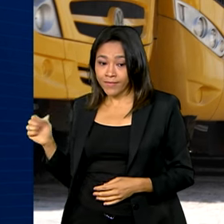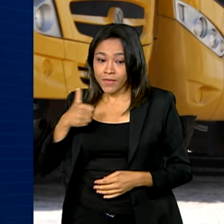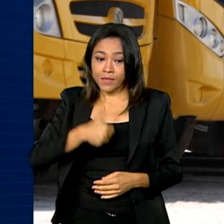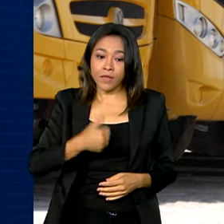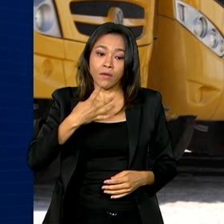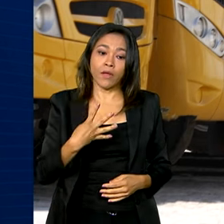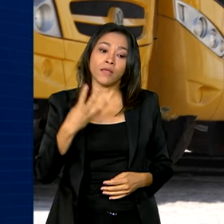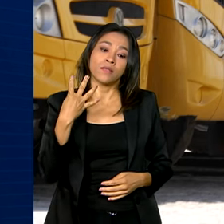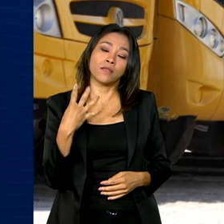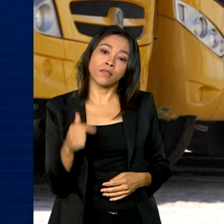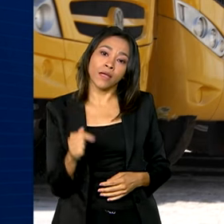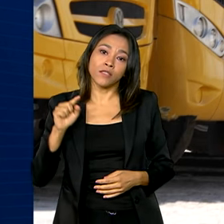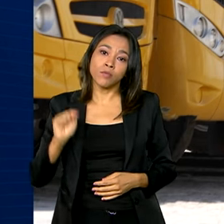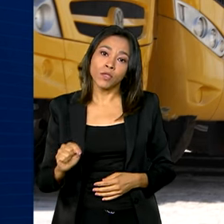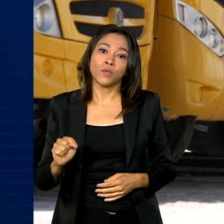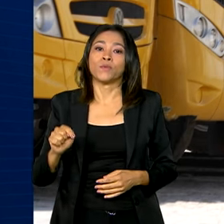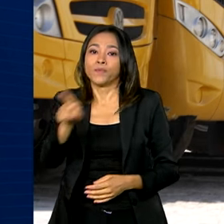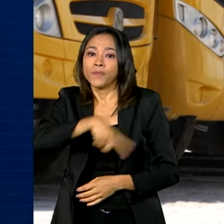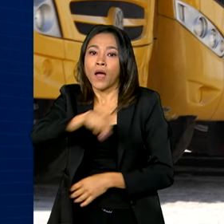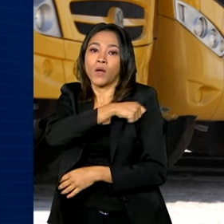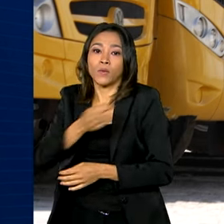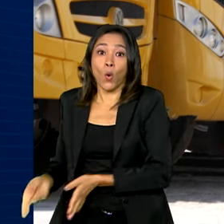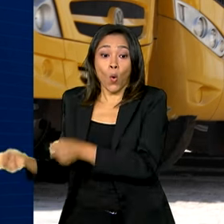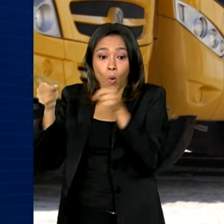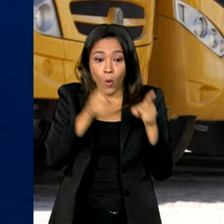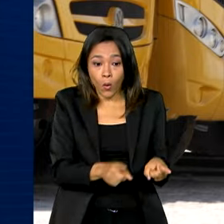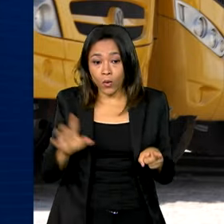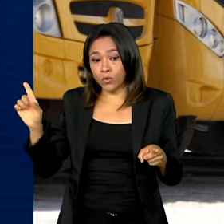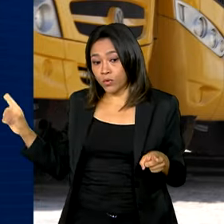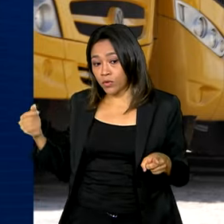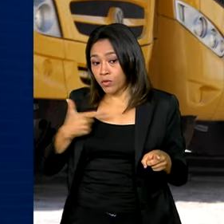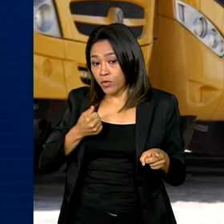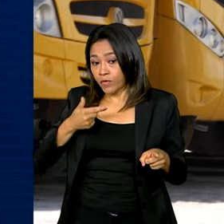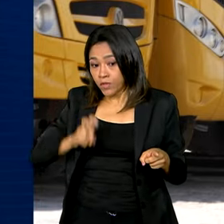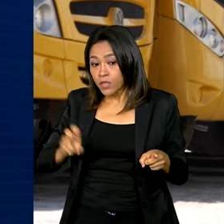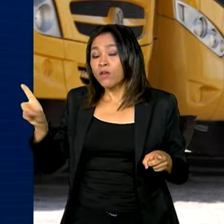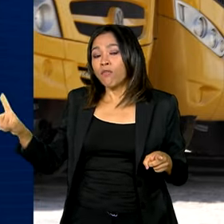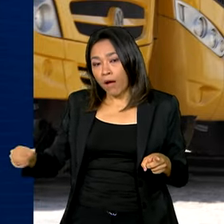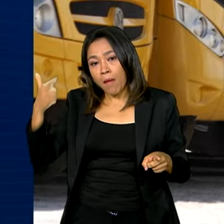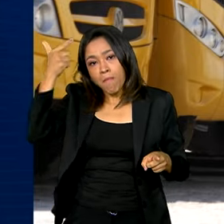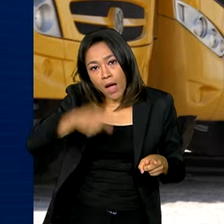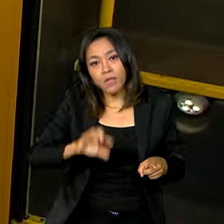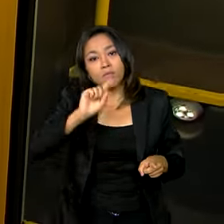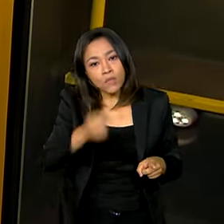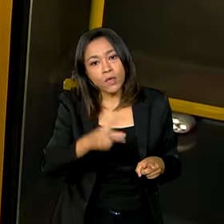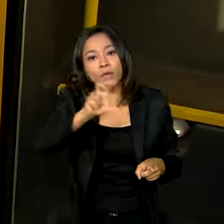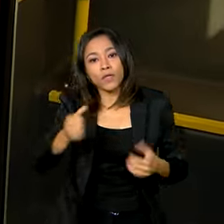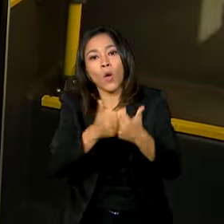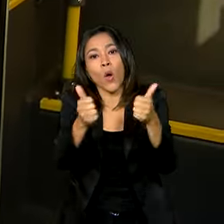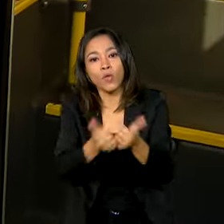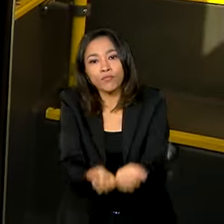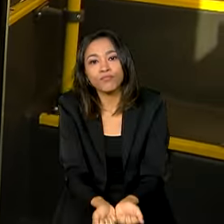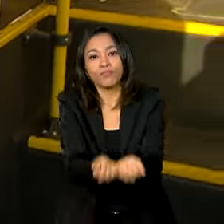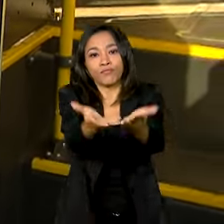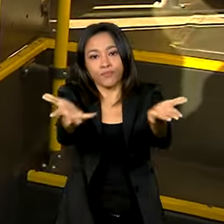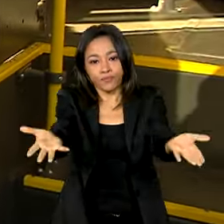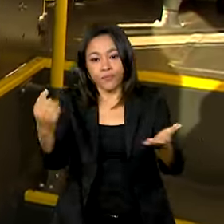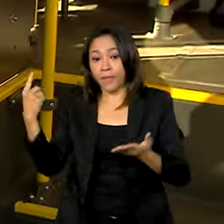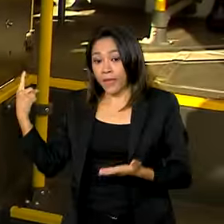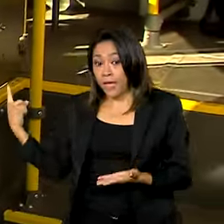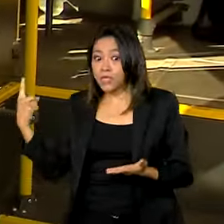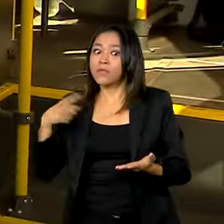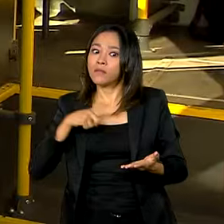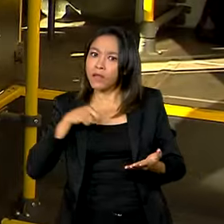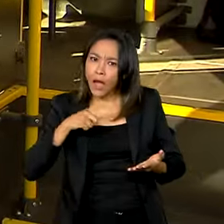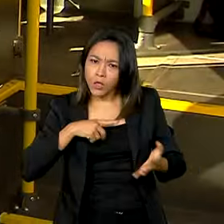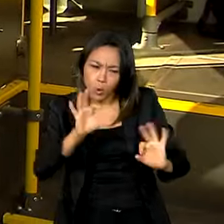estudantes. Para 2025, outros 1.500 ônibus serão disponibilizados. Os novos veículos estão equipados